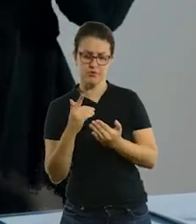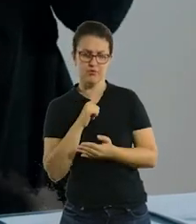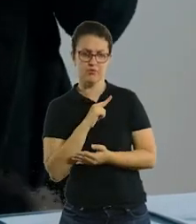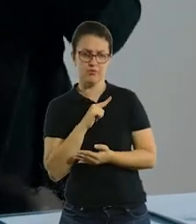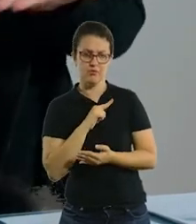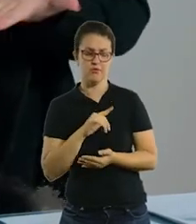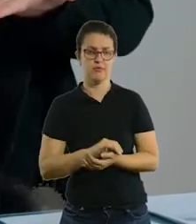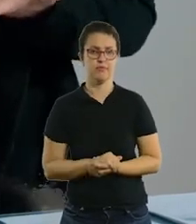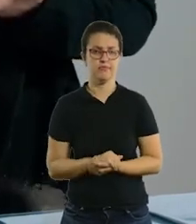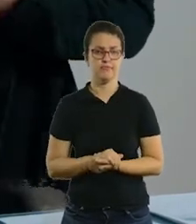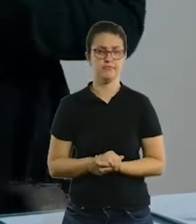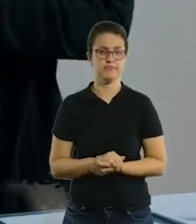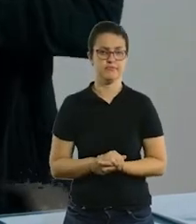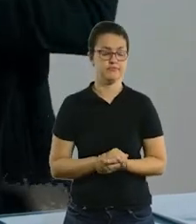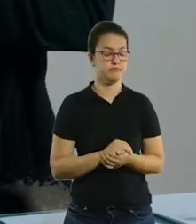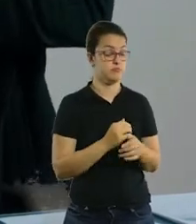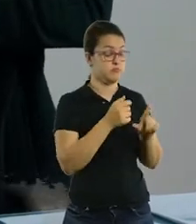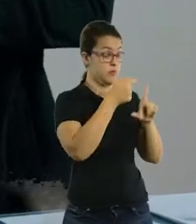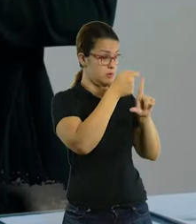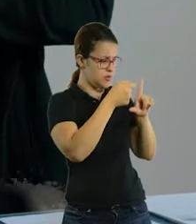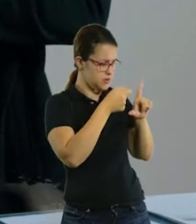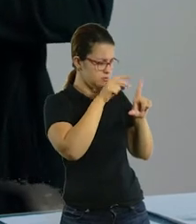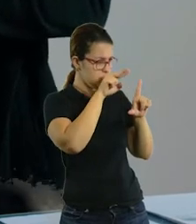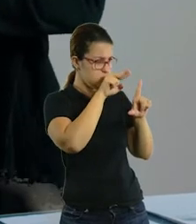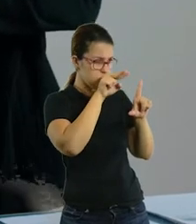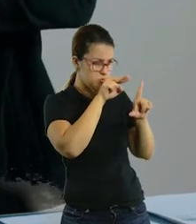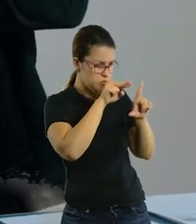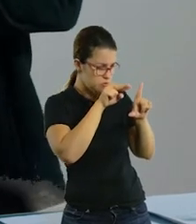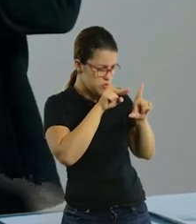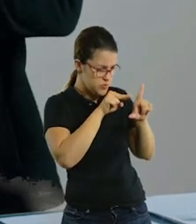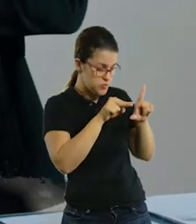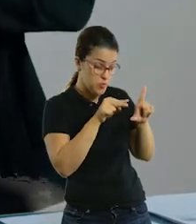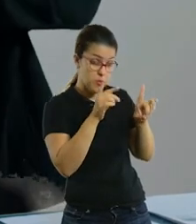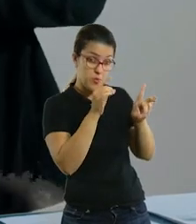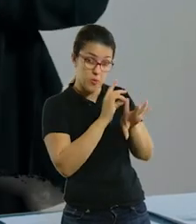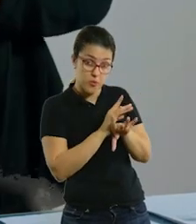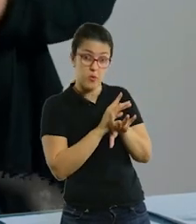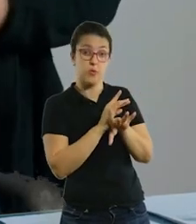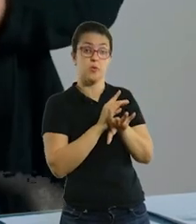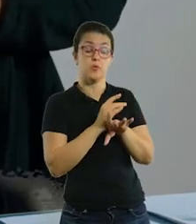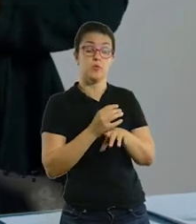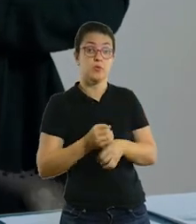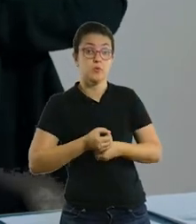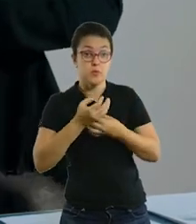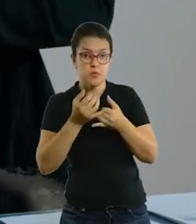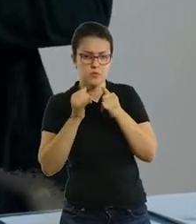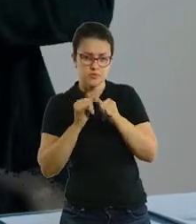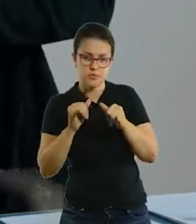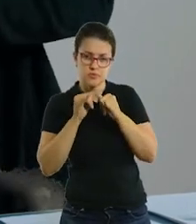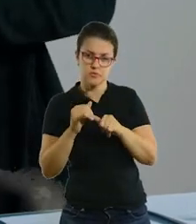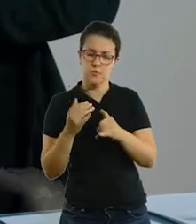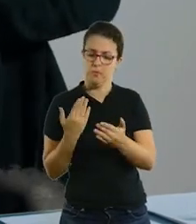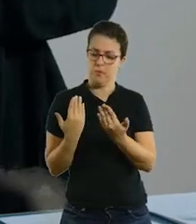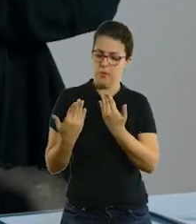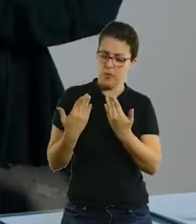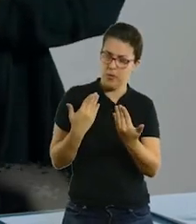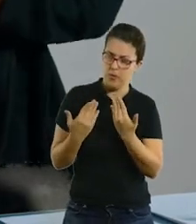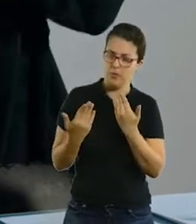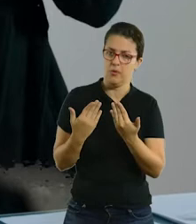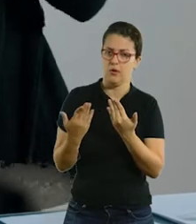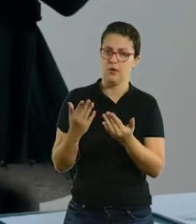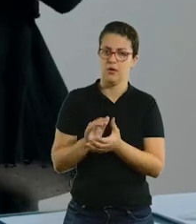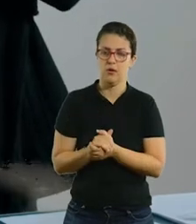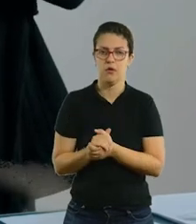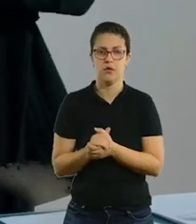informações que você já tem. Então termine de ler com a família esses dois, compare com as informações, faça uma roda de conversa em